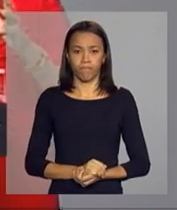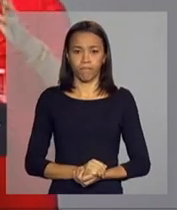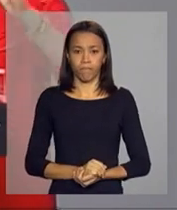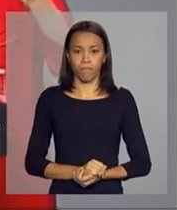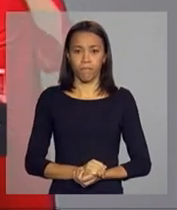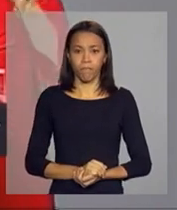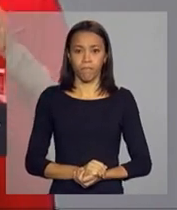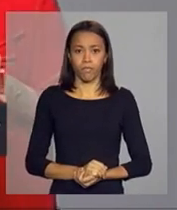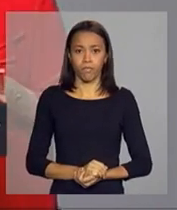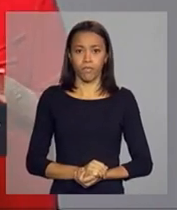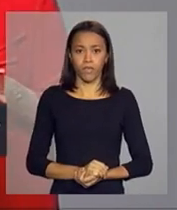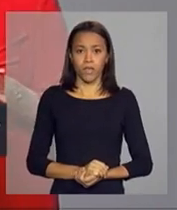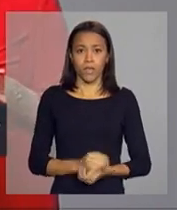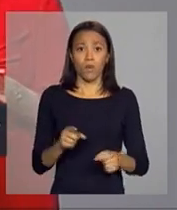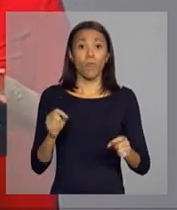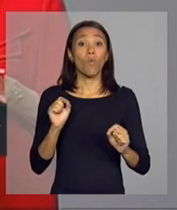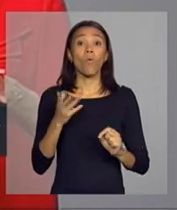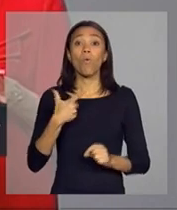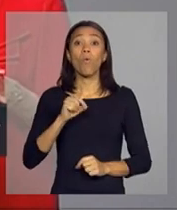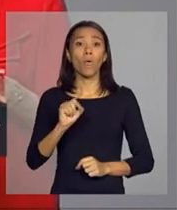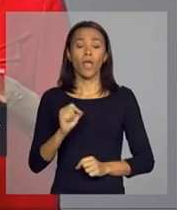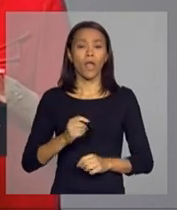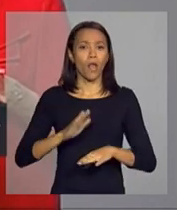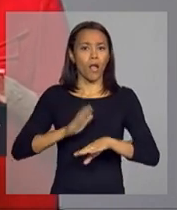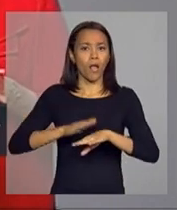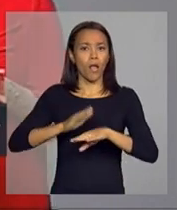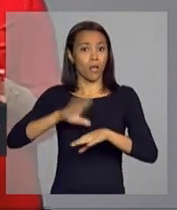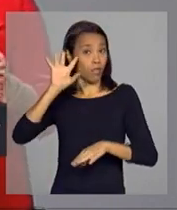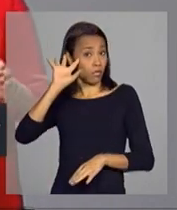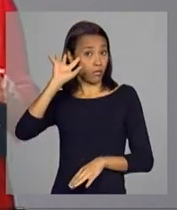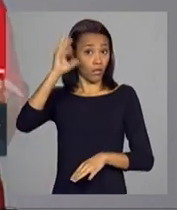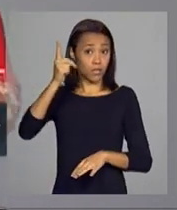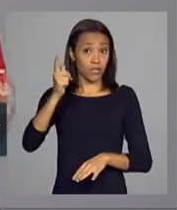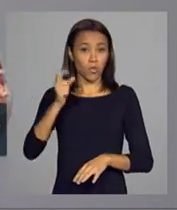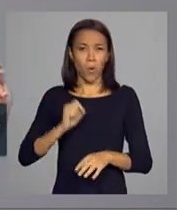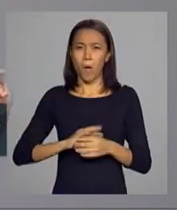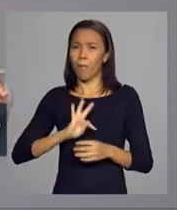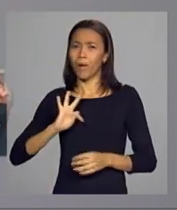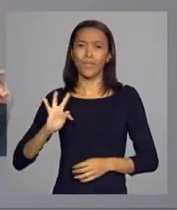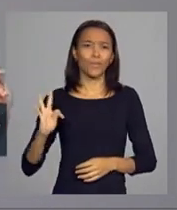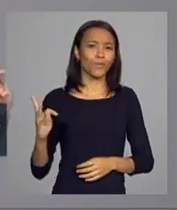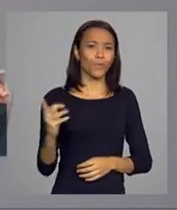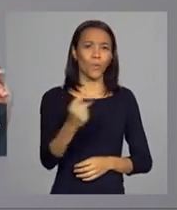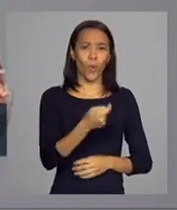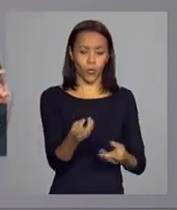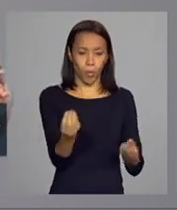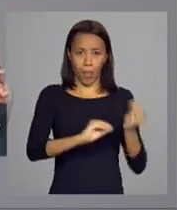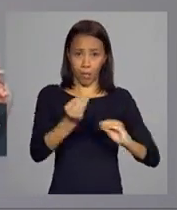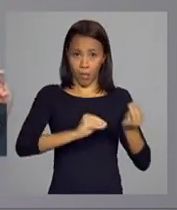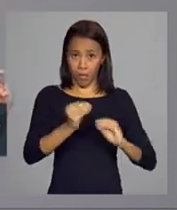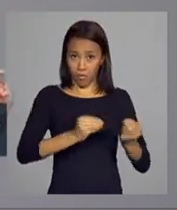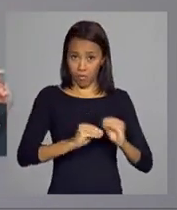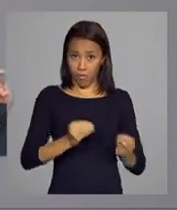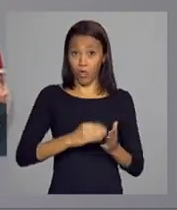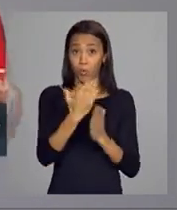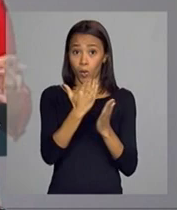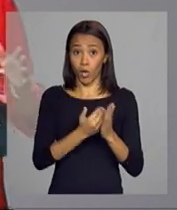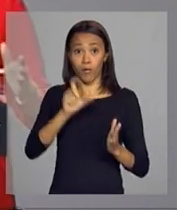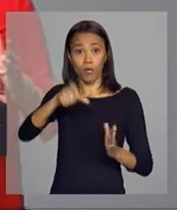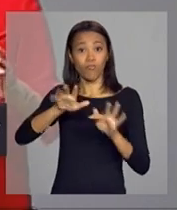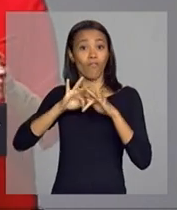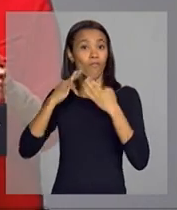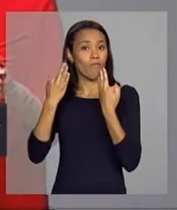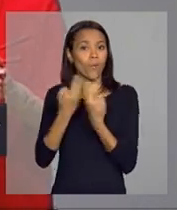com a decisão de estender para todo o cadastro do Bolsa Família